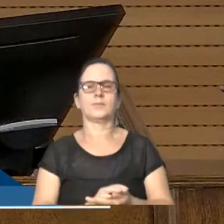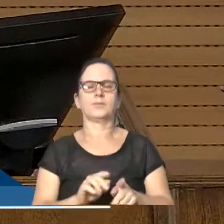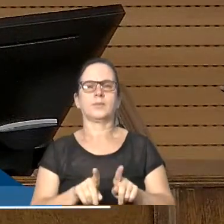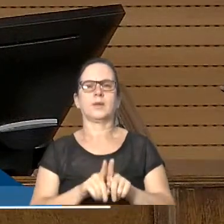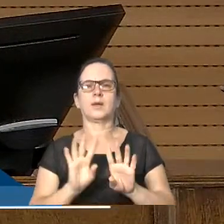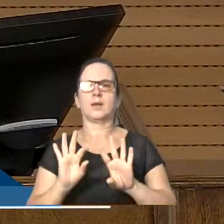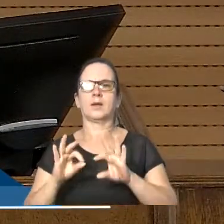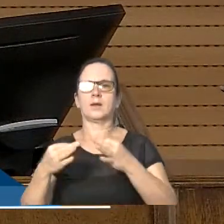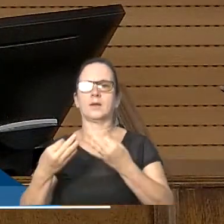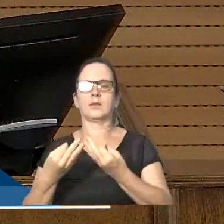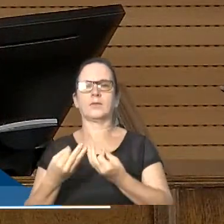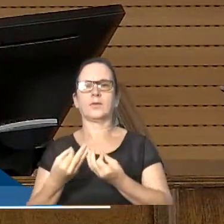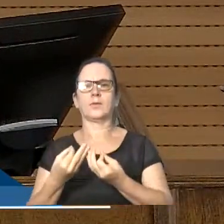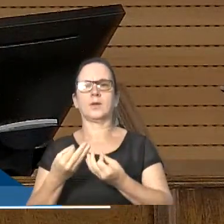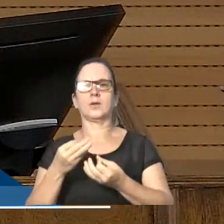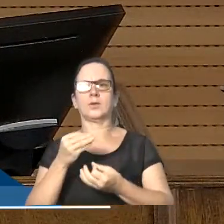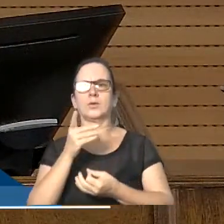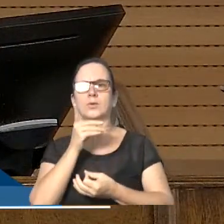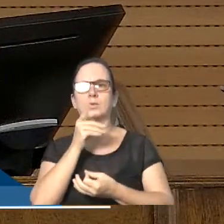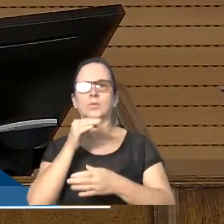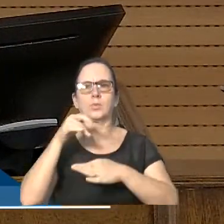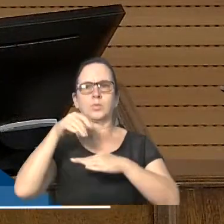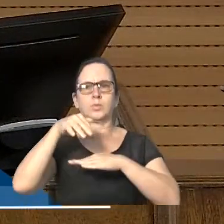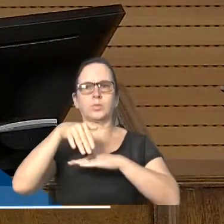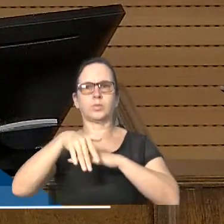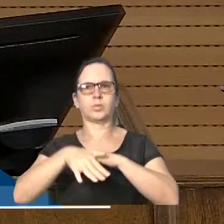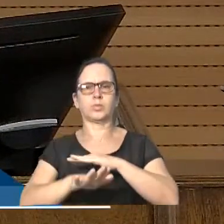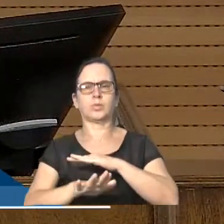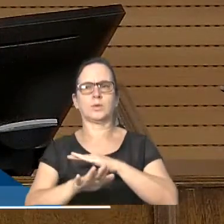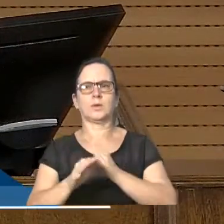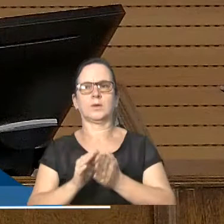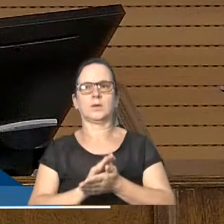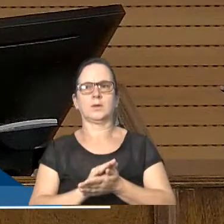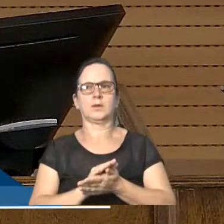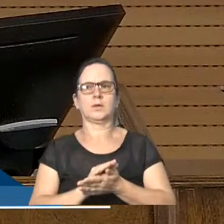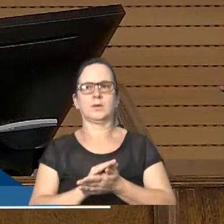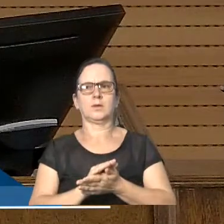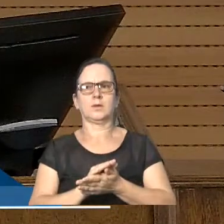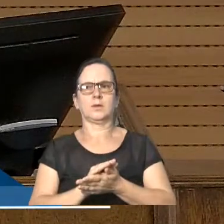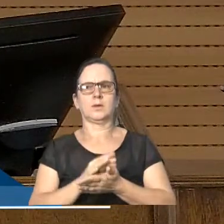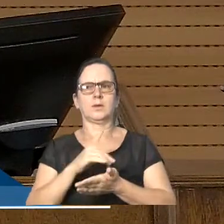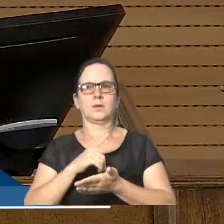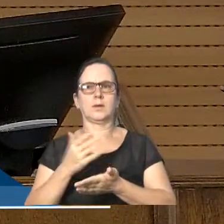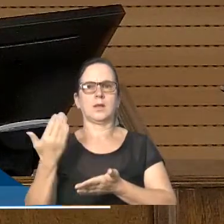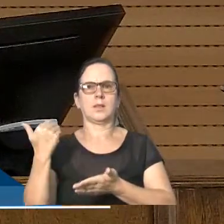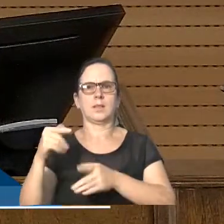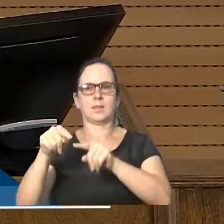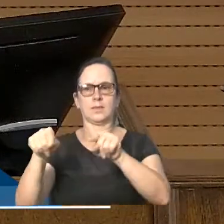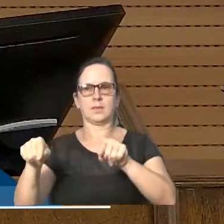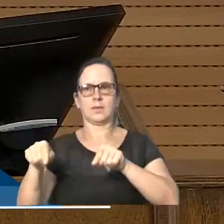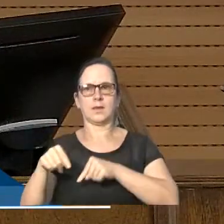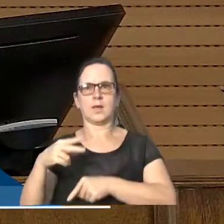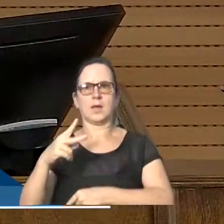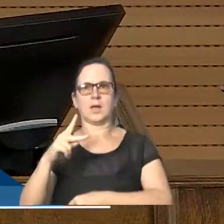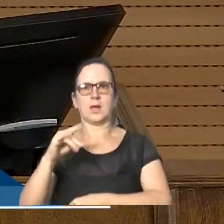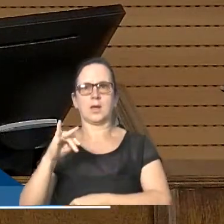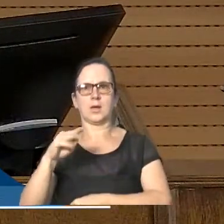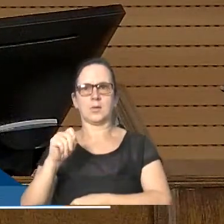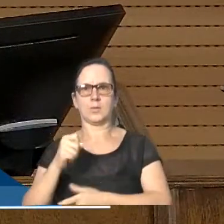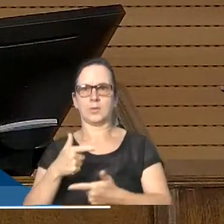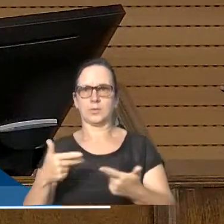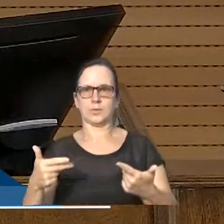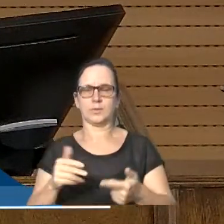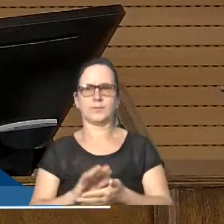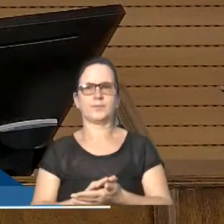pelos escorregamentos e ou deslizamento havido na área denominada Pilões e da Outras